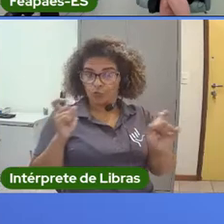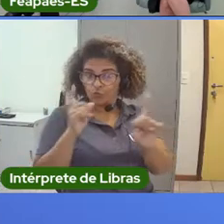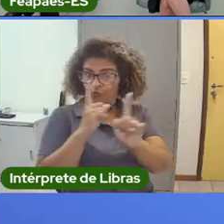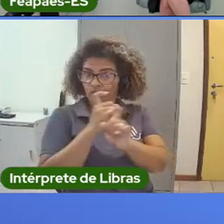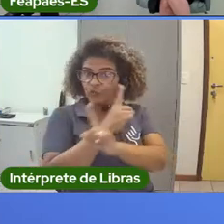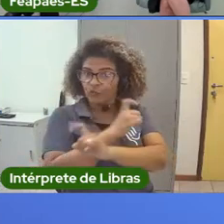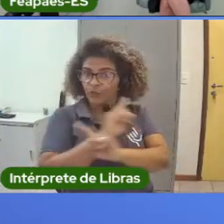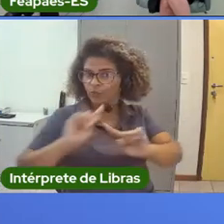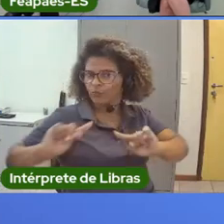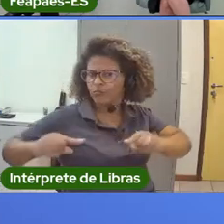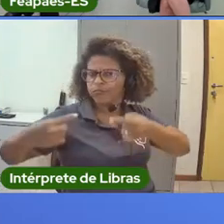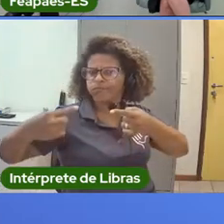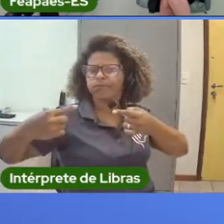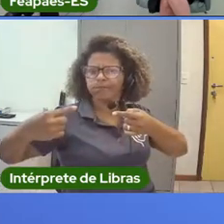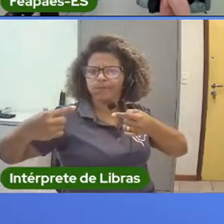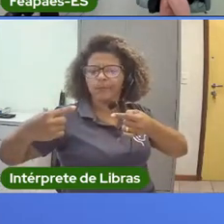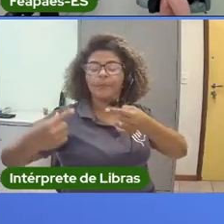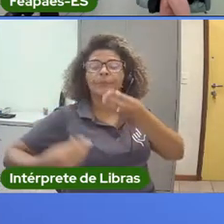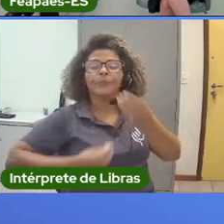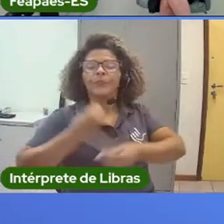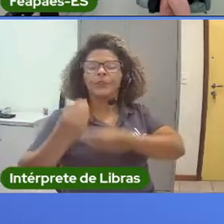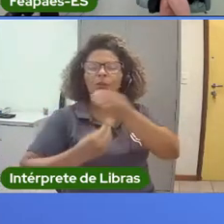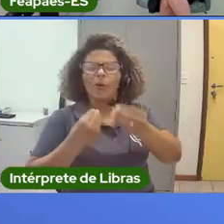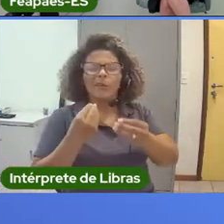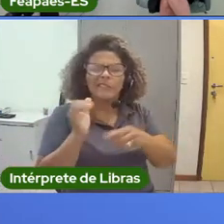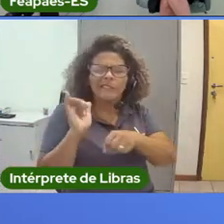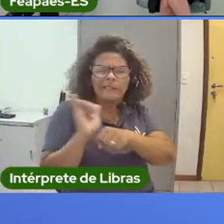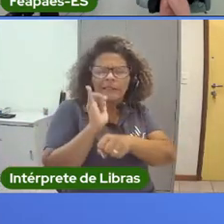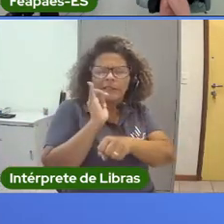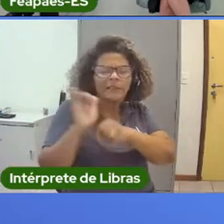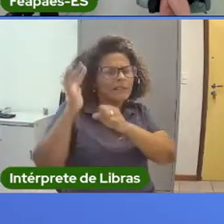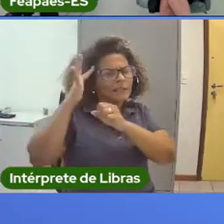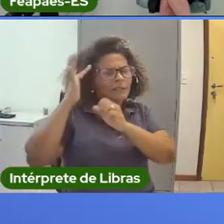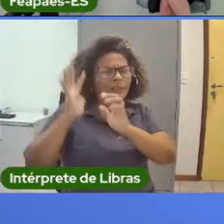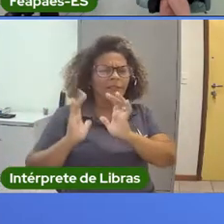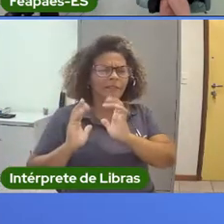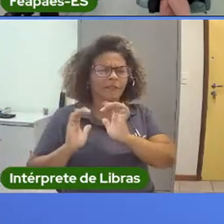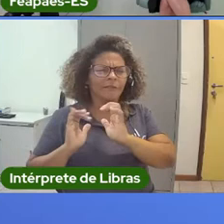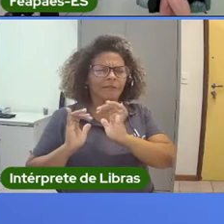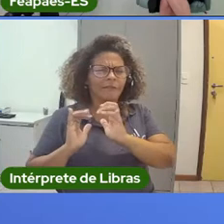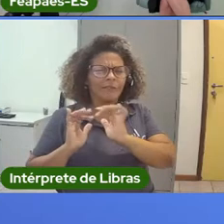sobre as formas pelas quais a gente precisa pensar